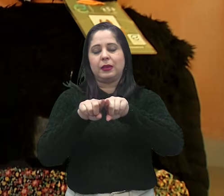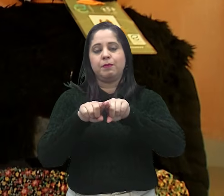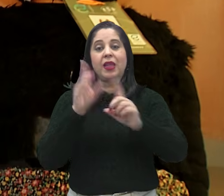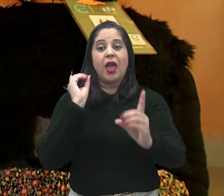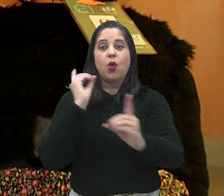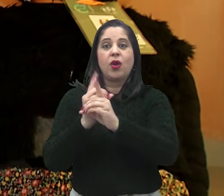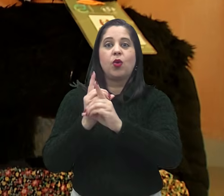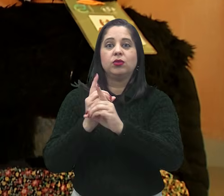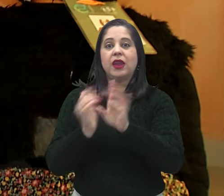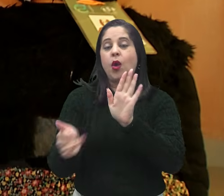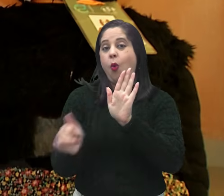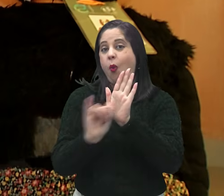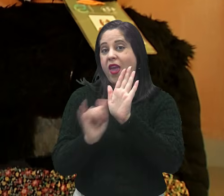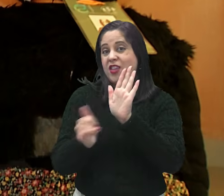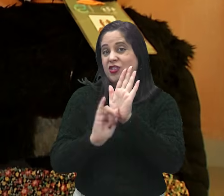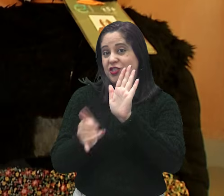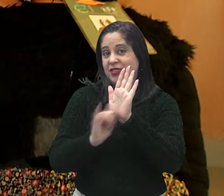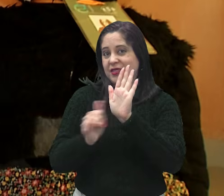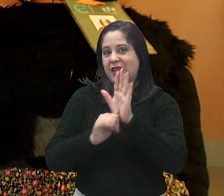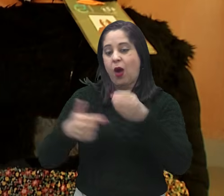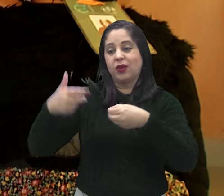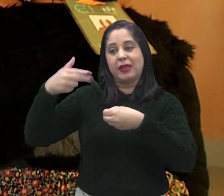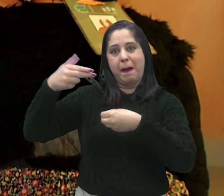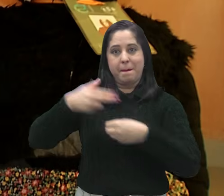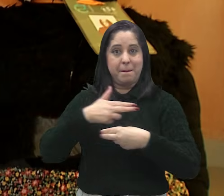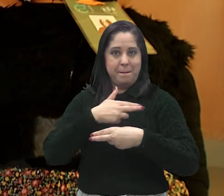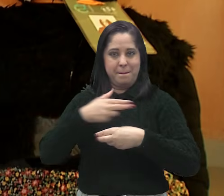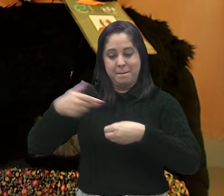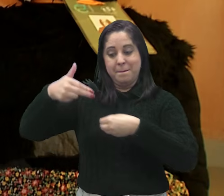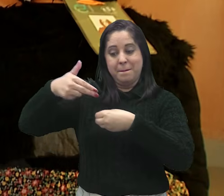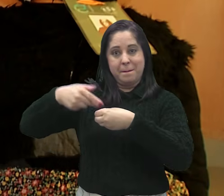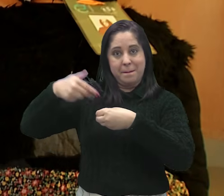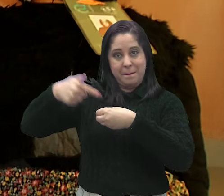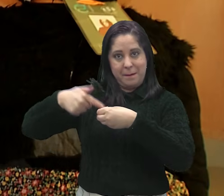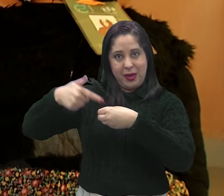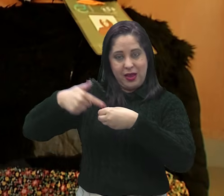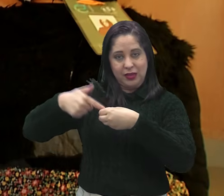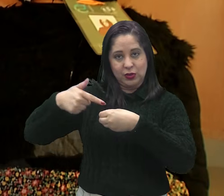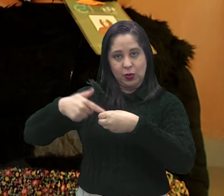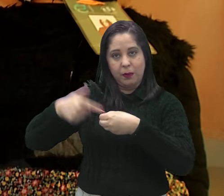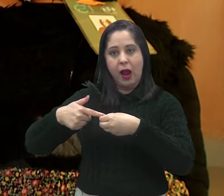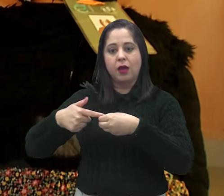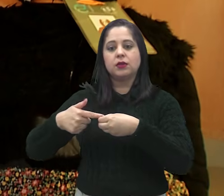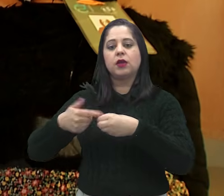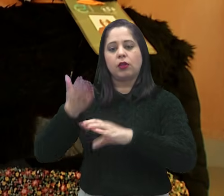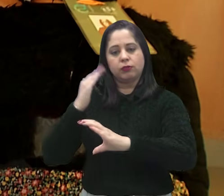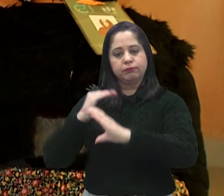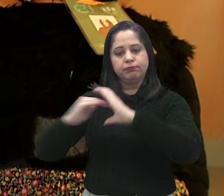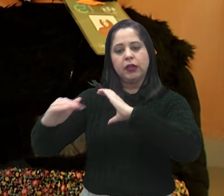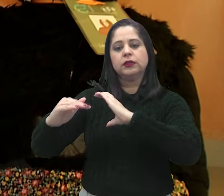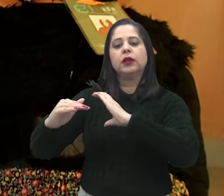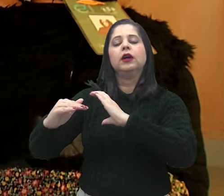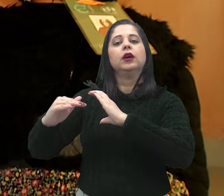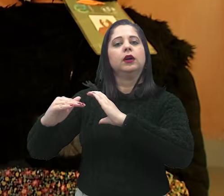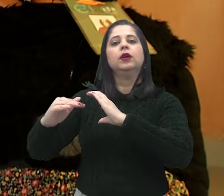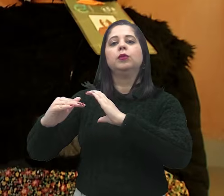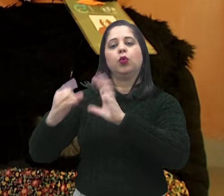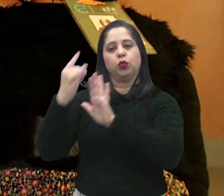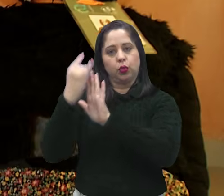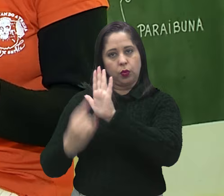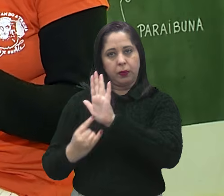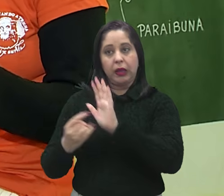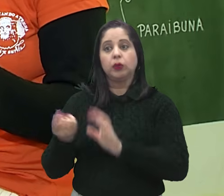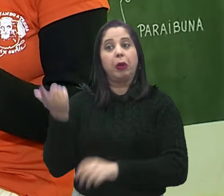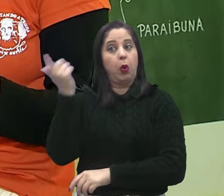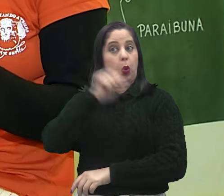da Petrobras, né? Edital Petrobras Socioambiental, e nós enviamos esse projeto e fomos